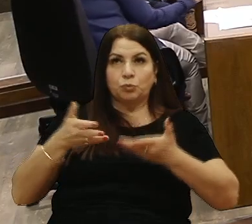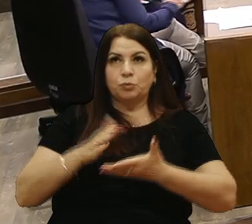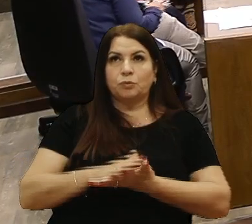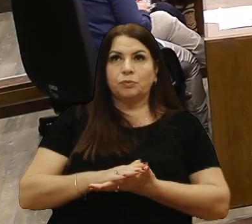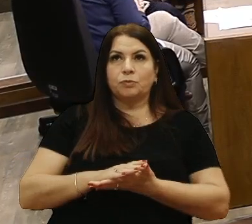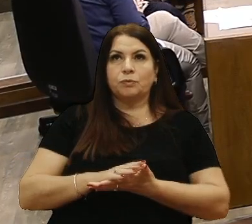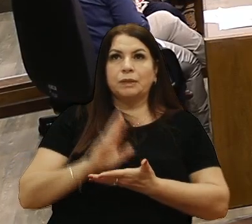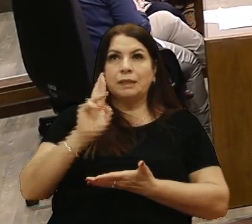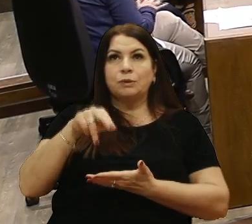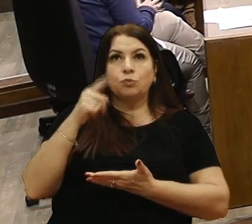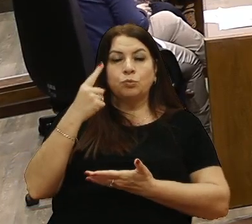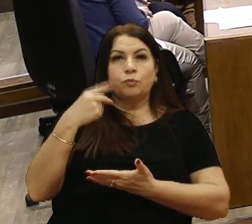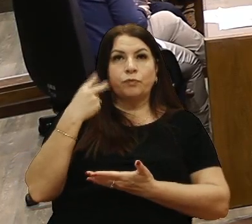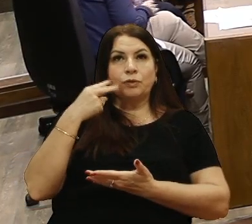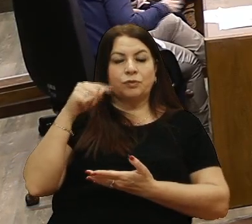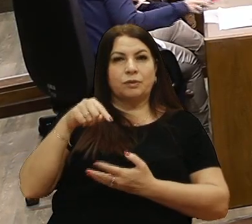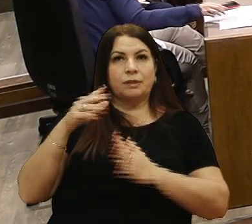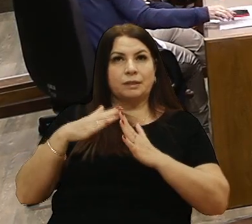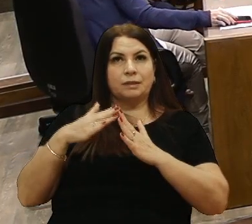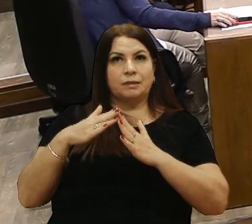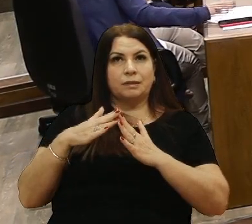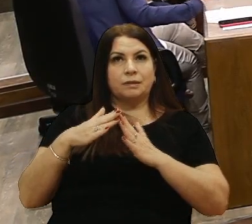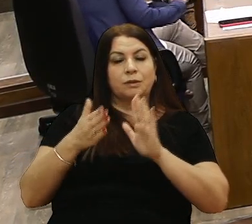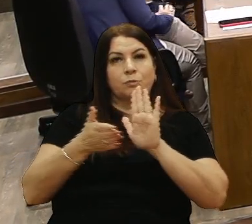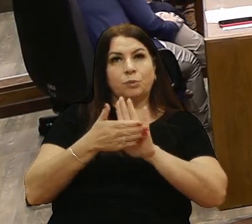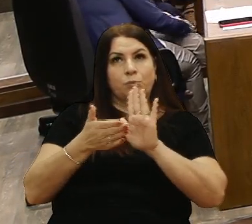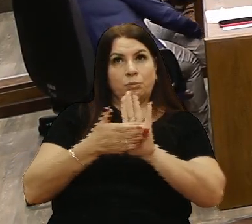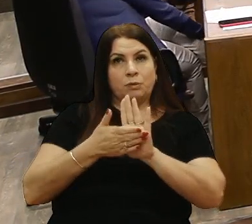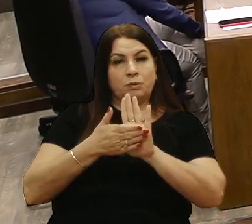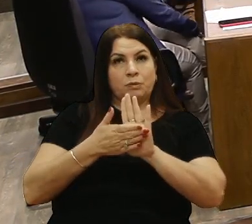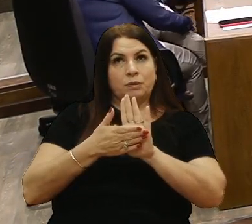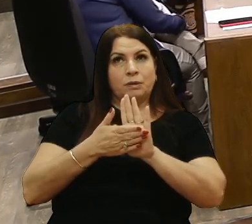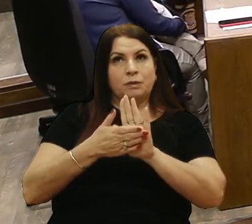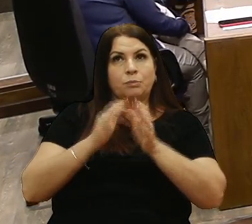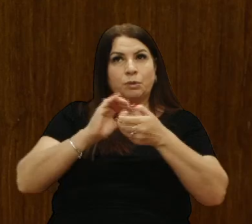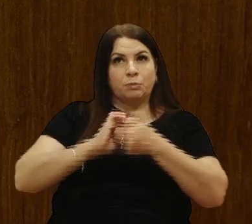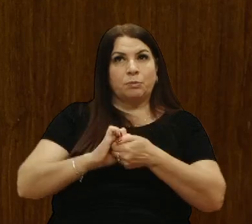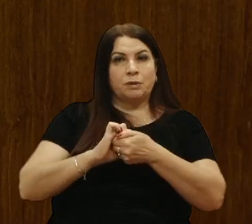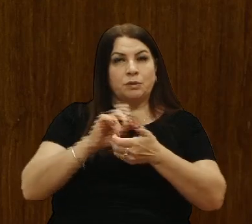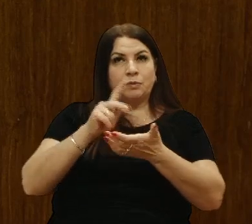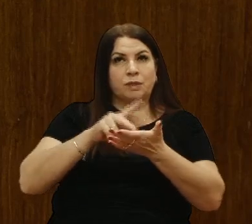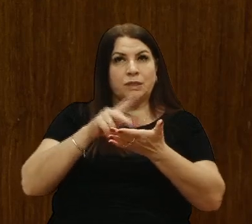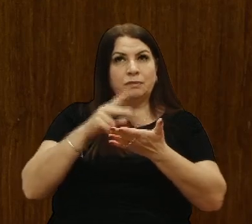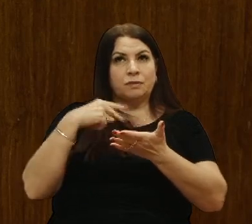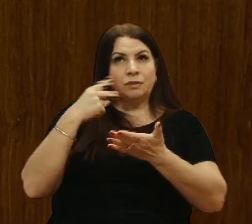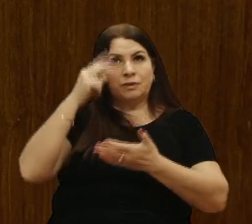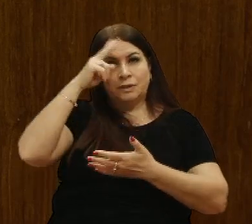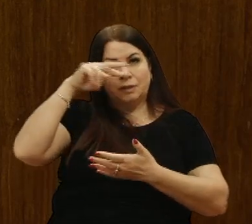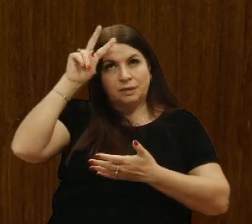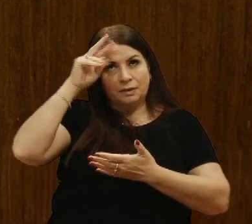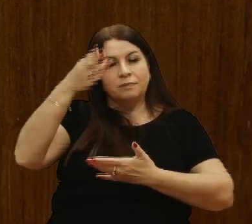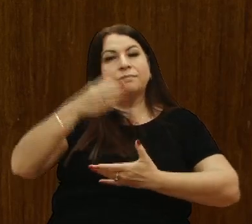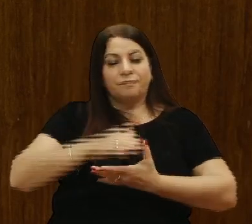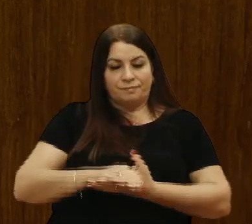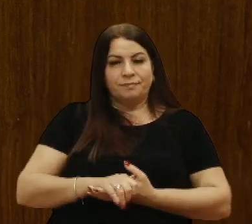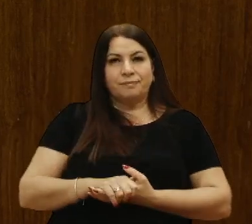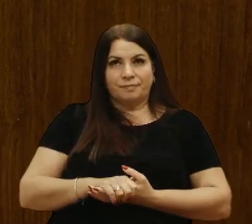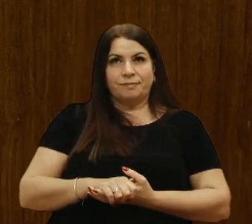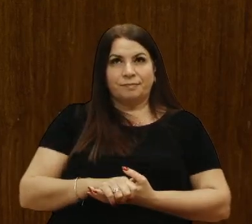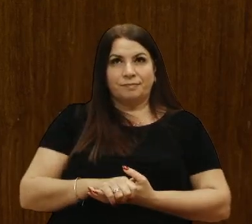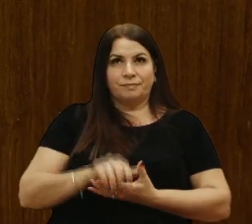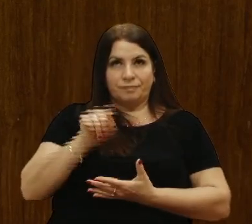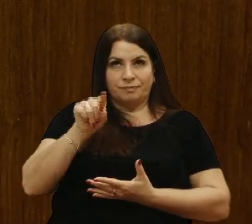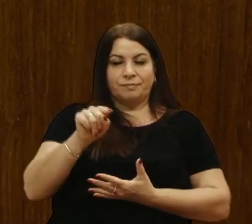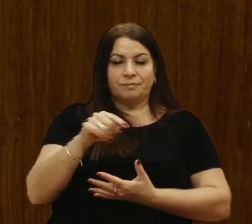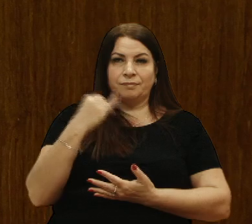em razão de um vereador dessa Casa Legislativa, que é o proponente. Queria cumprimentar profundamente o vereador Edson da Rosa. O senhor